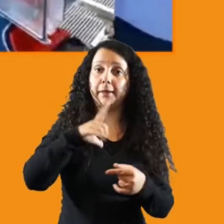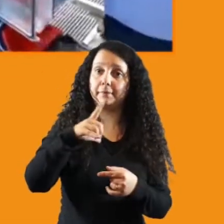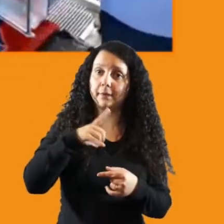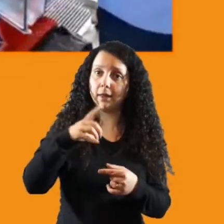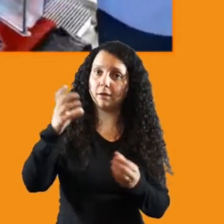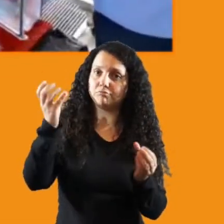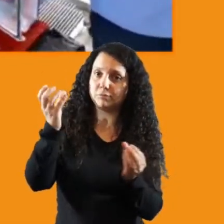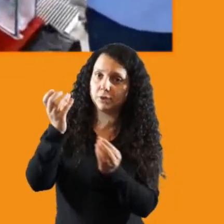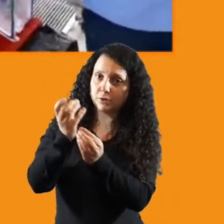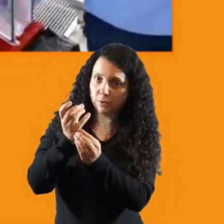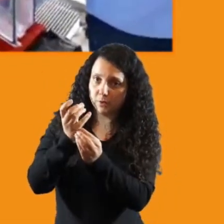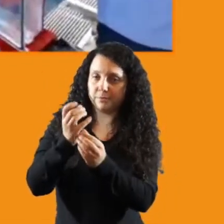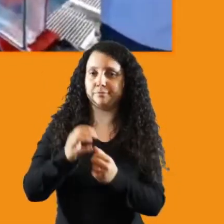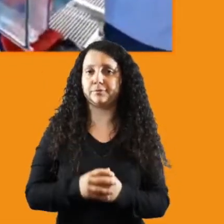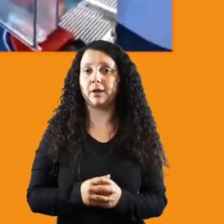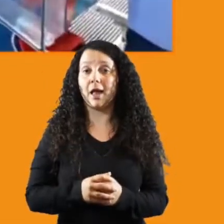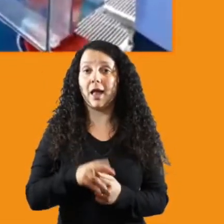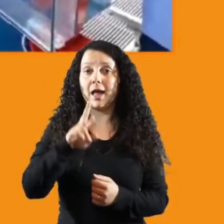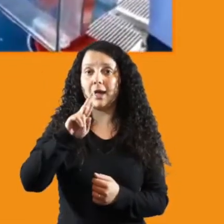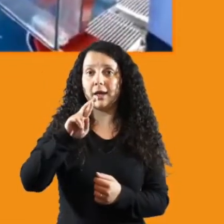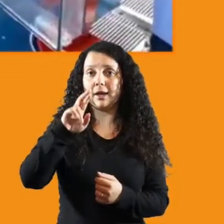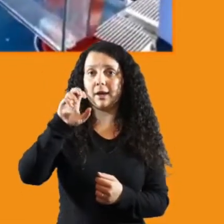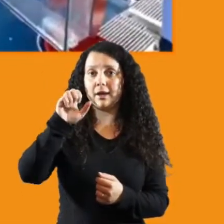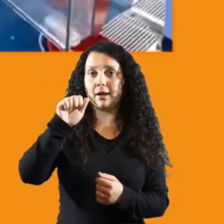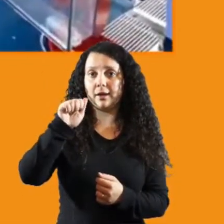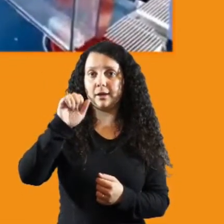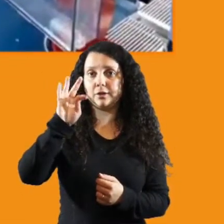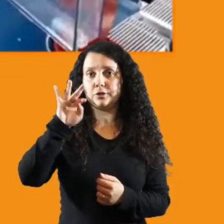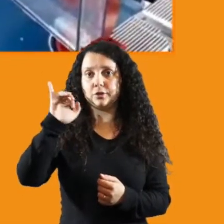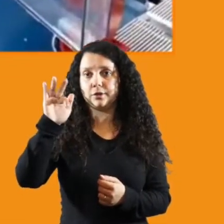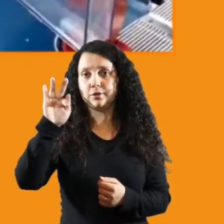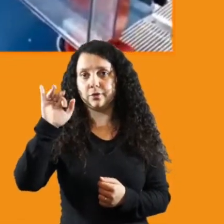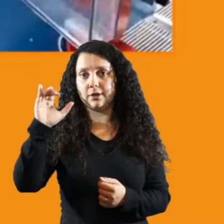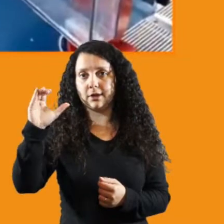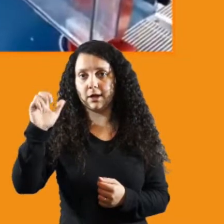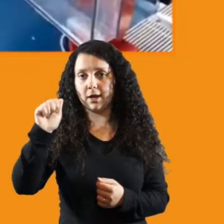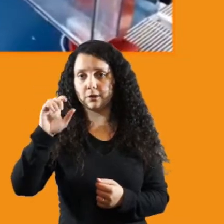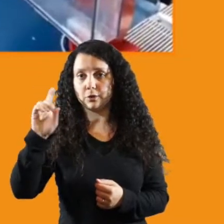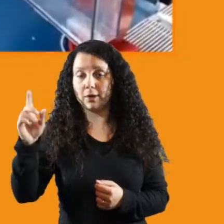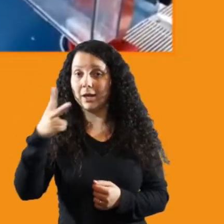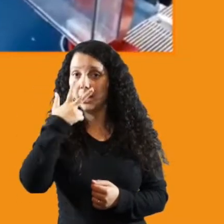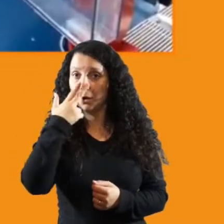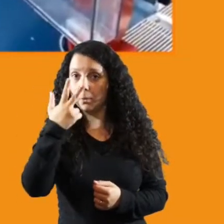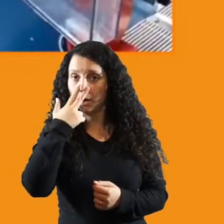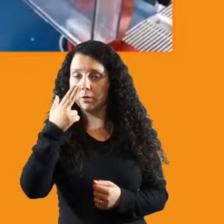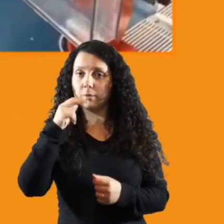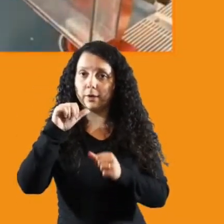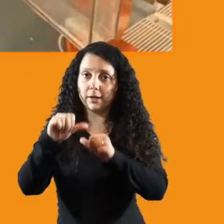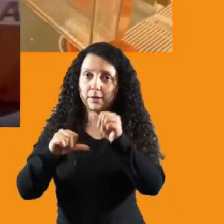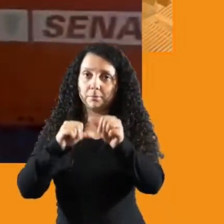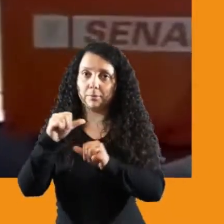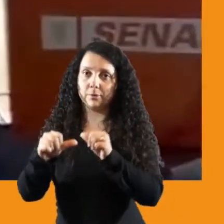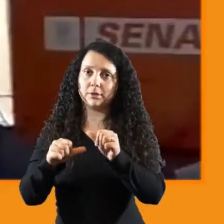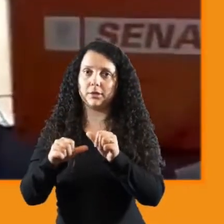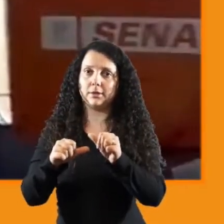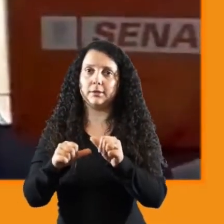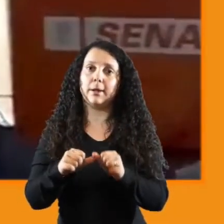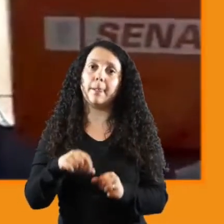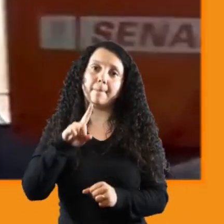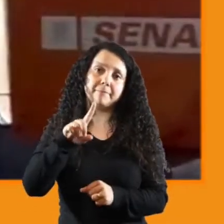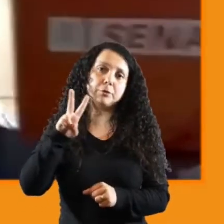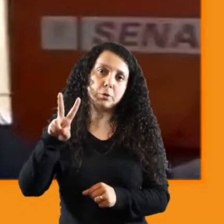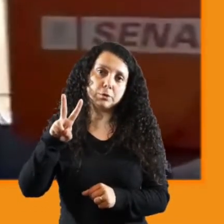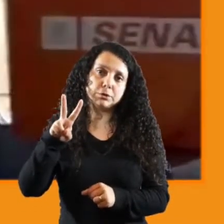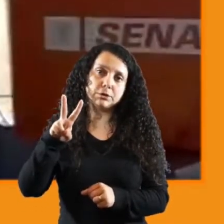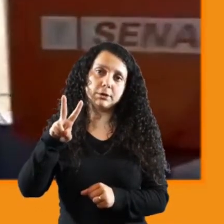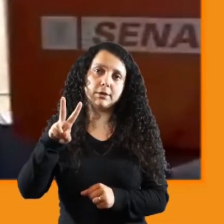ele transforma a corrente alternada, 220, em corrente contínua, por exemplo, 12 volts. O